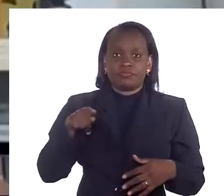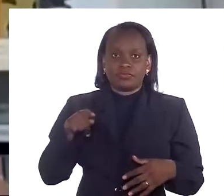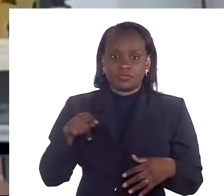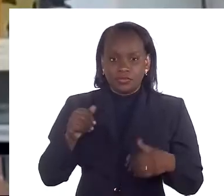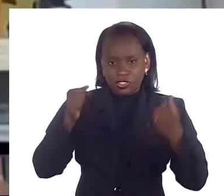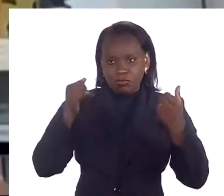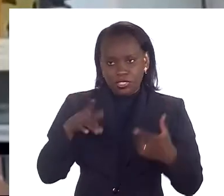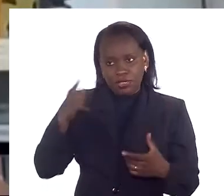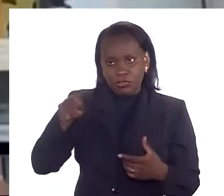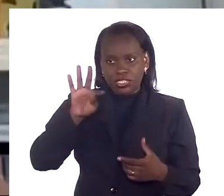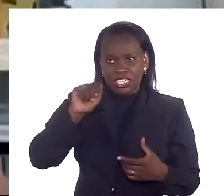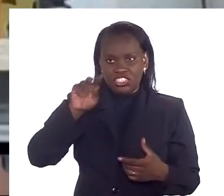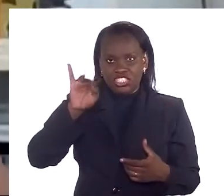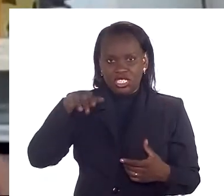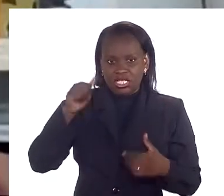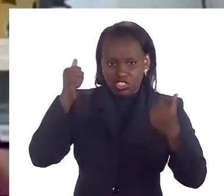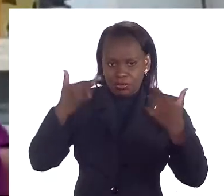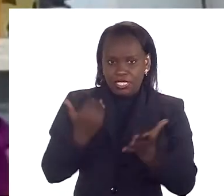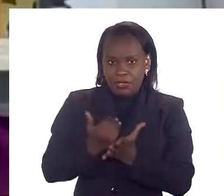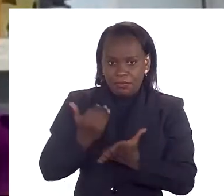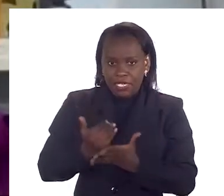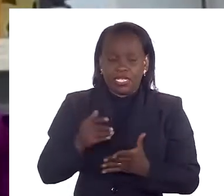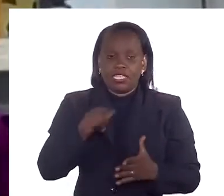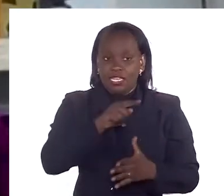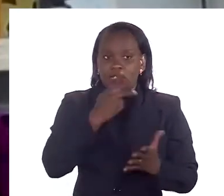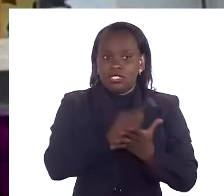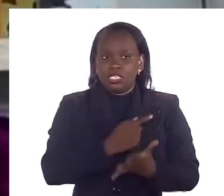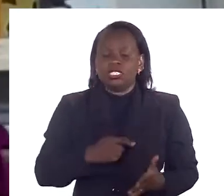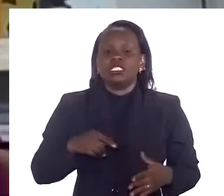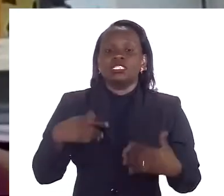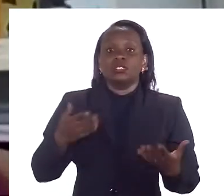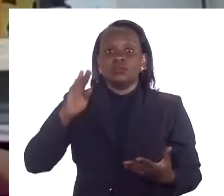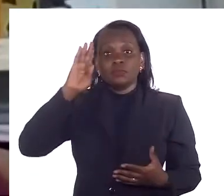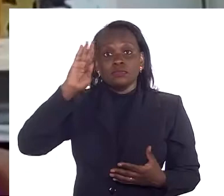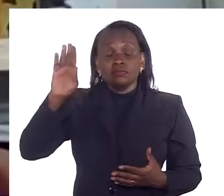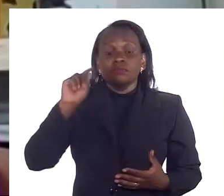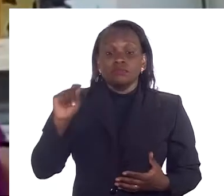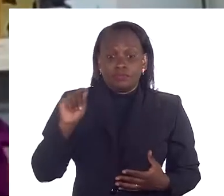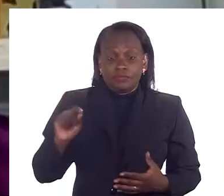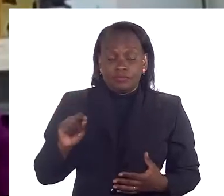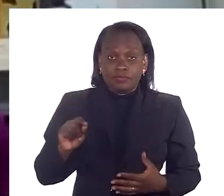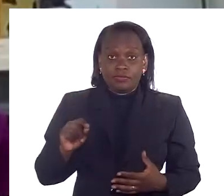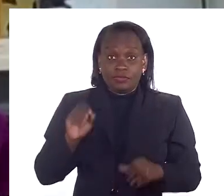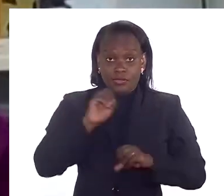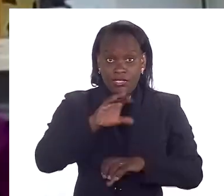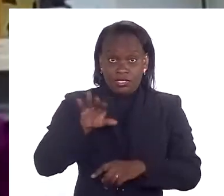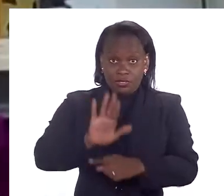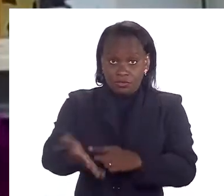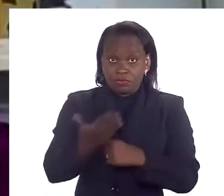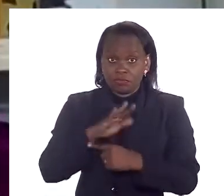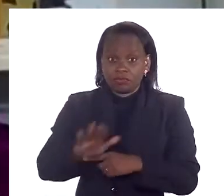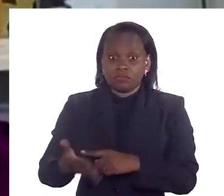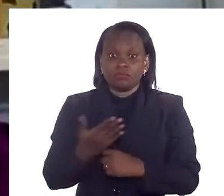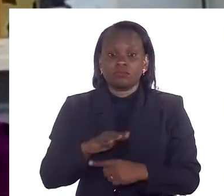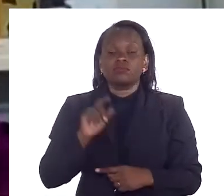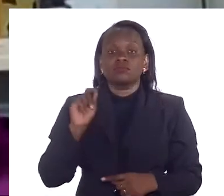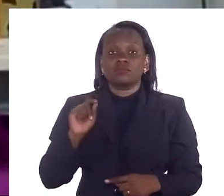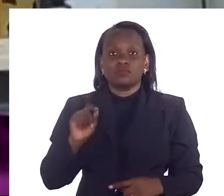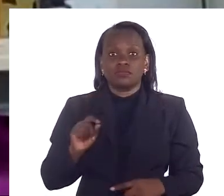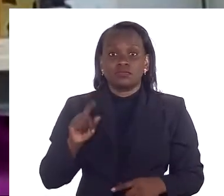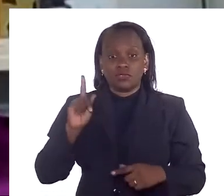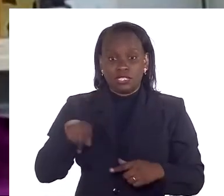a Tati pode falar um pouquinho dessa experiência em relação ao que acontece lá na rede, mas o princípio dele, né, do ensino colaborativo é